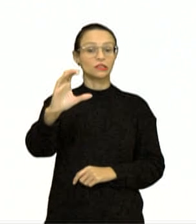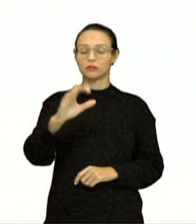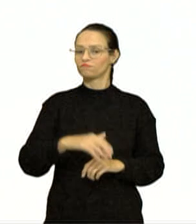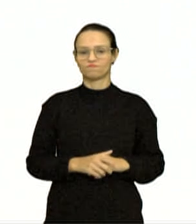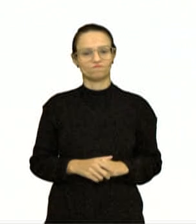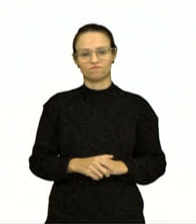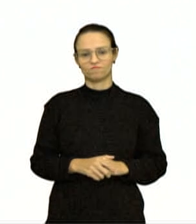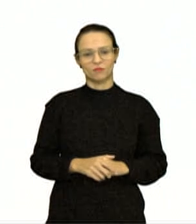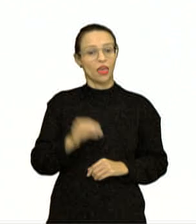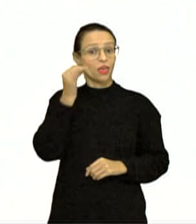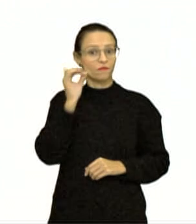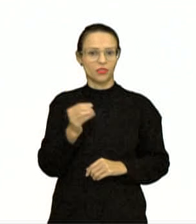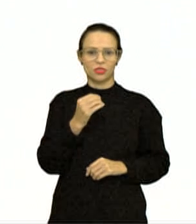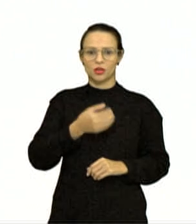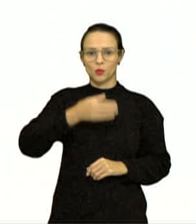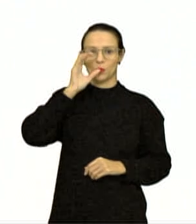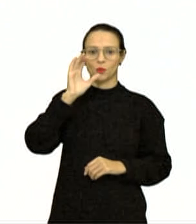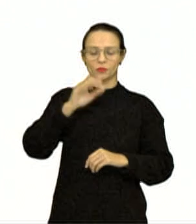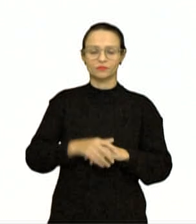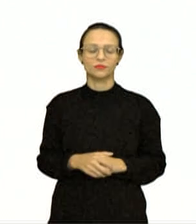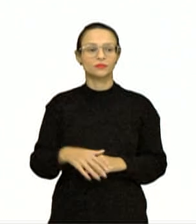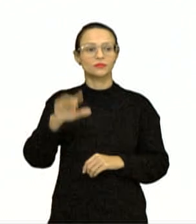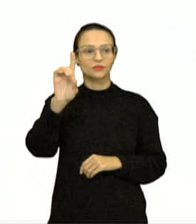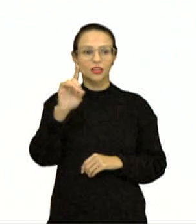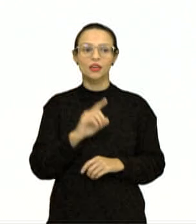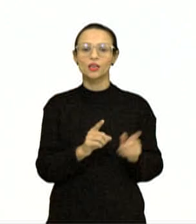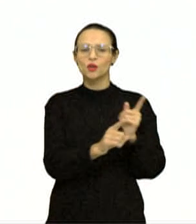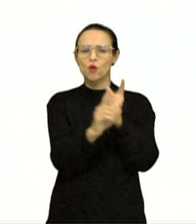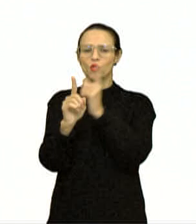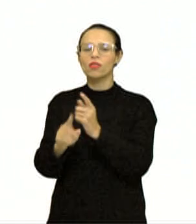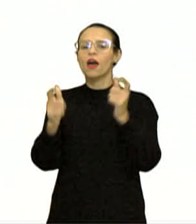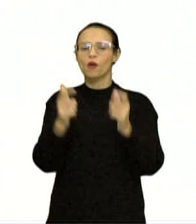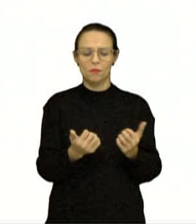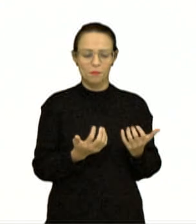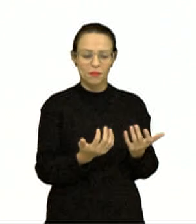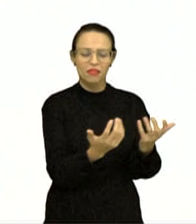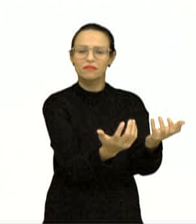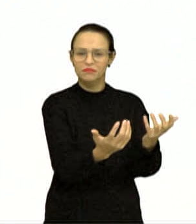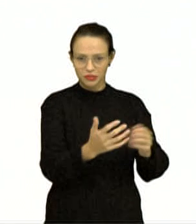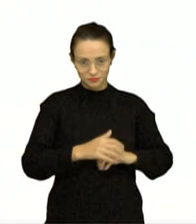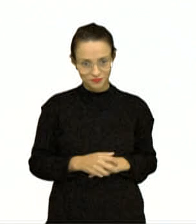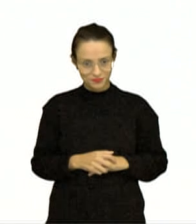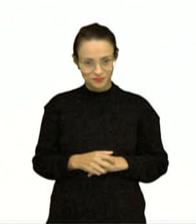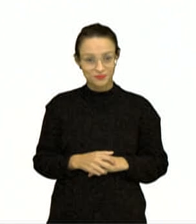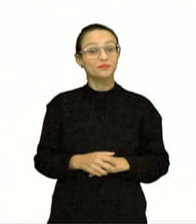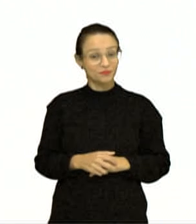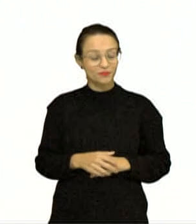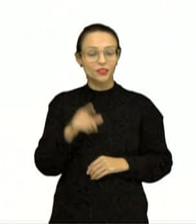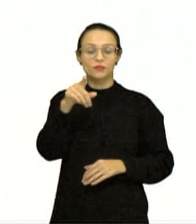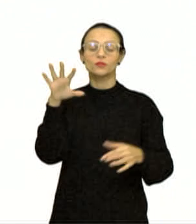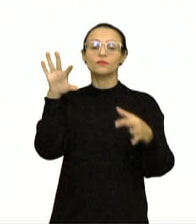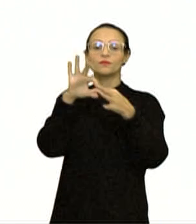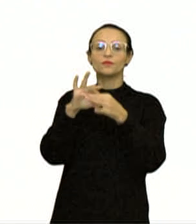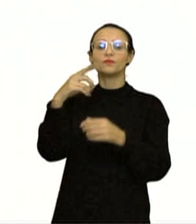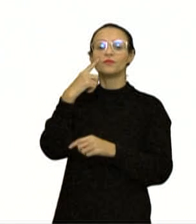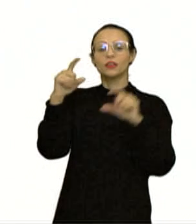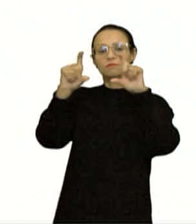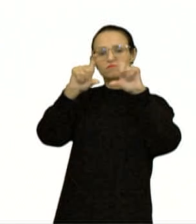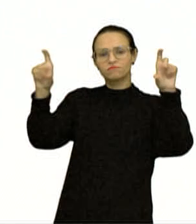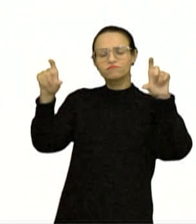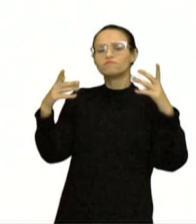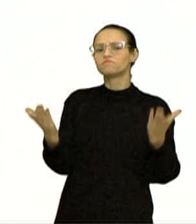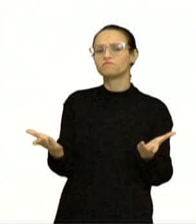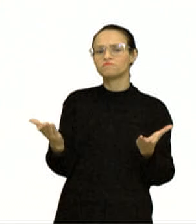ser consumidos. D, são encontrados nas plantas. Bom, através desse trecho que cita esse